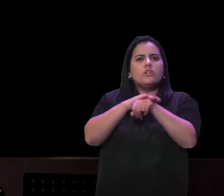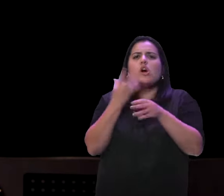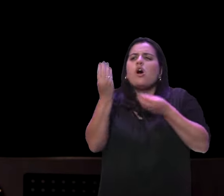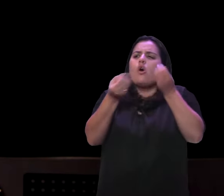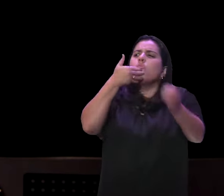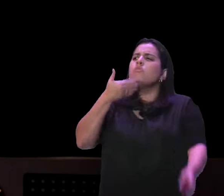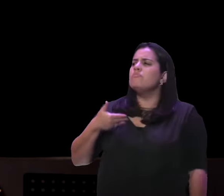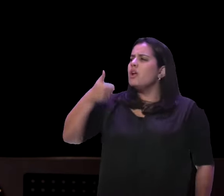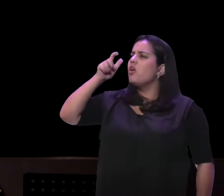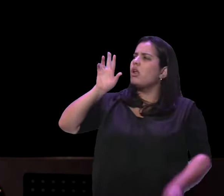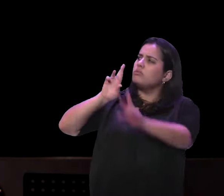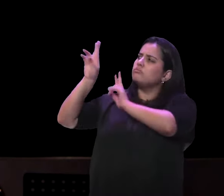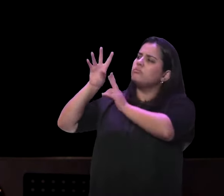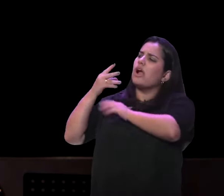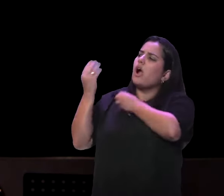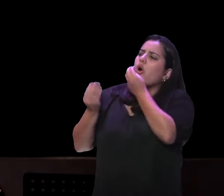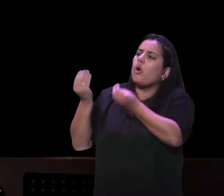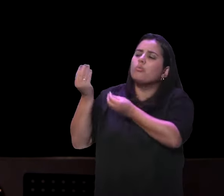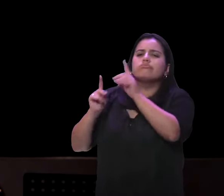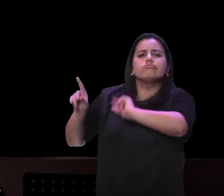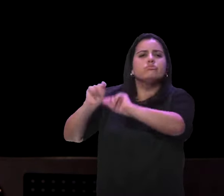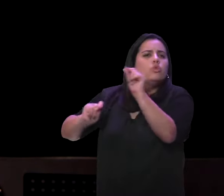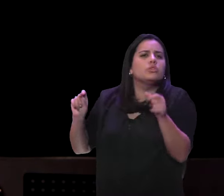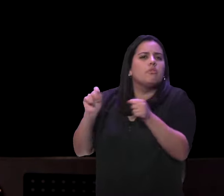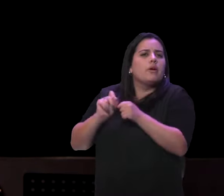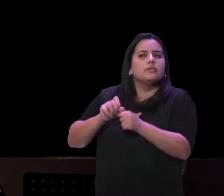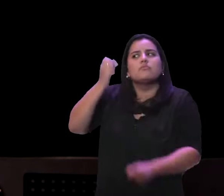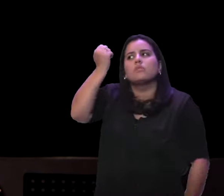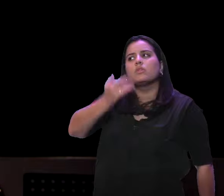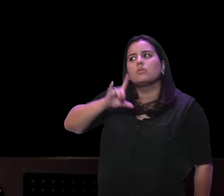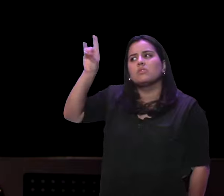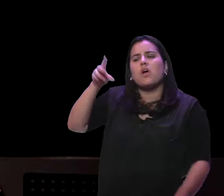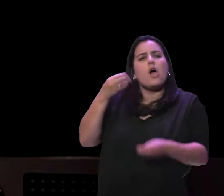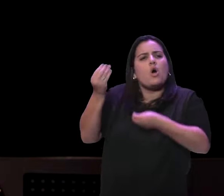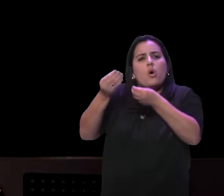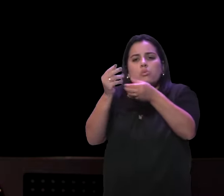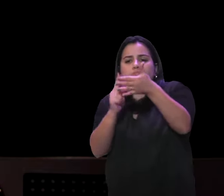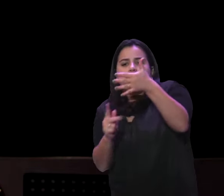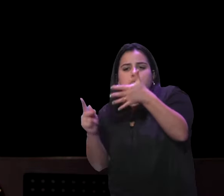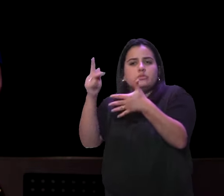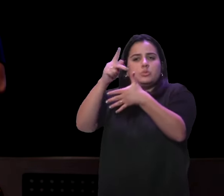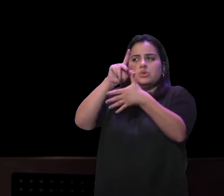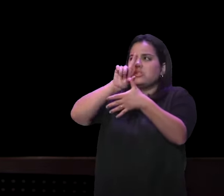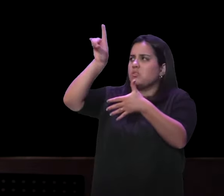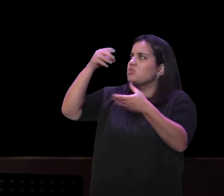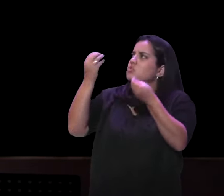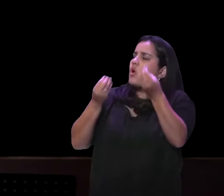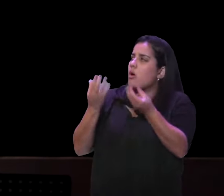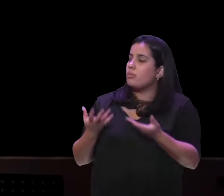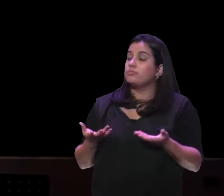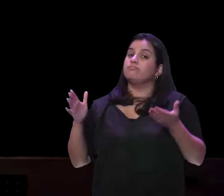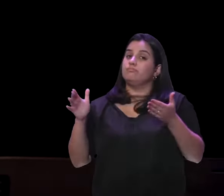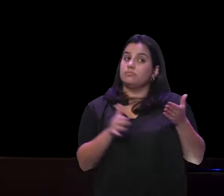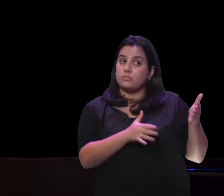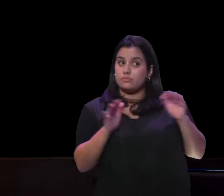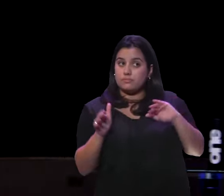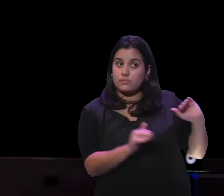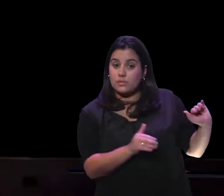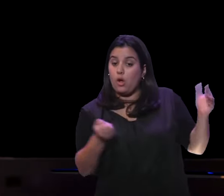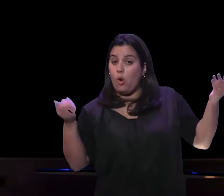o nosso tempo com Deus, o que fazer na presença de Deus, como priorizar Deus na nossa vida. Hoje a gente vai falar